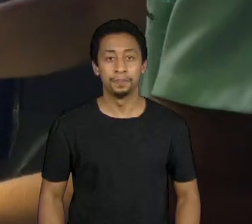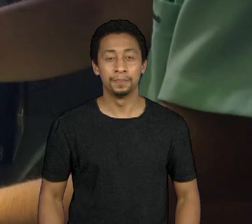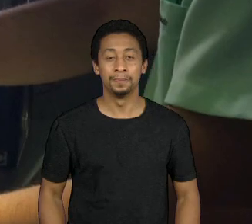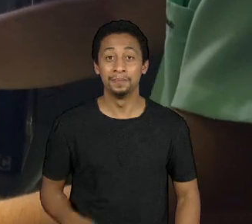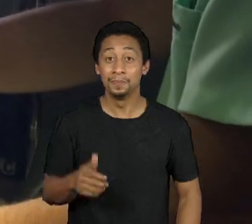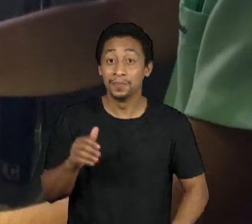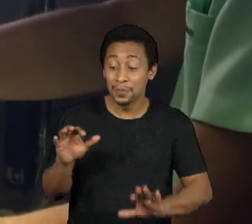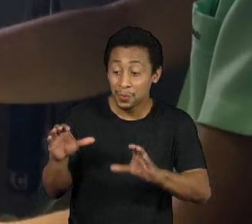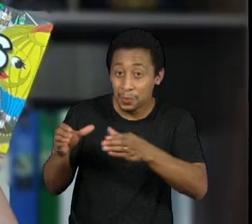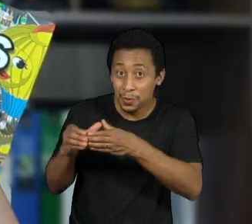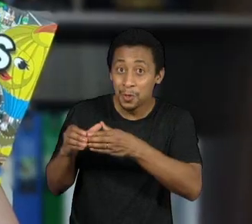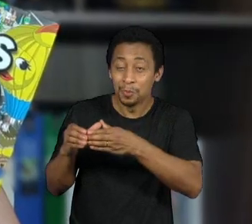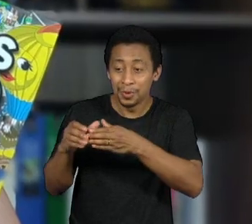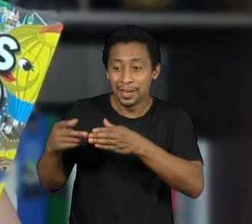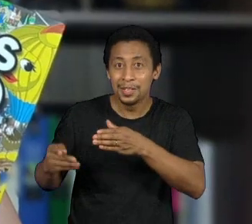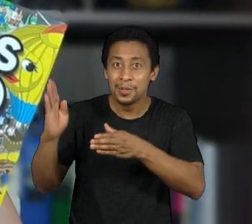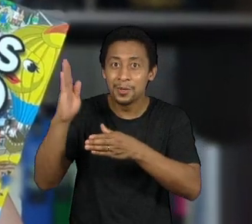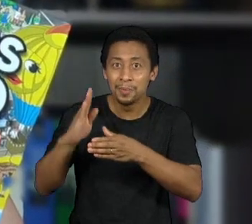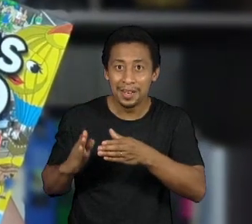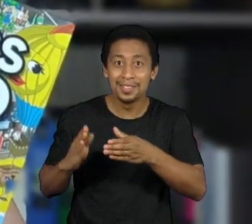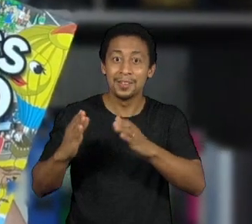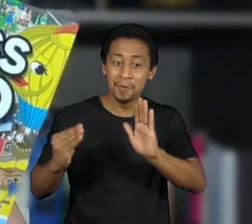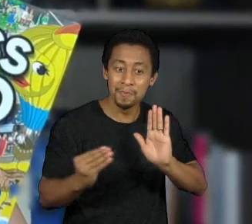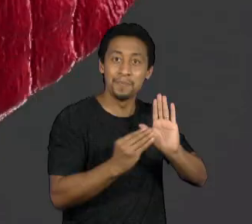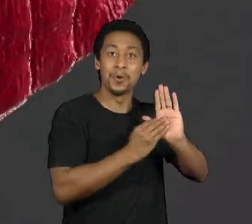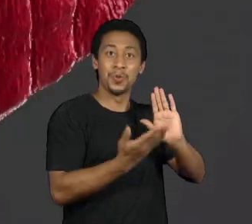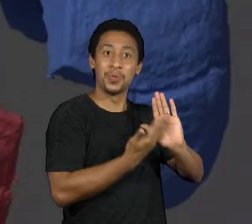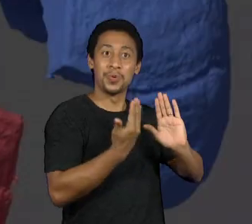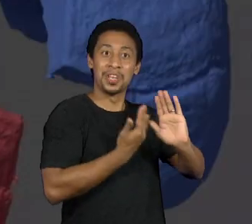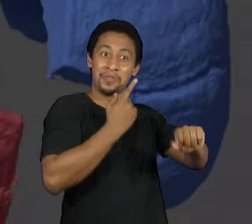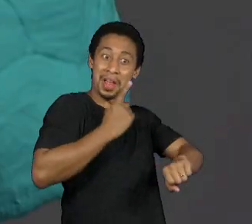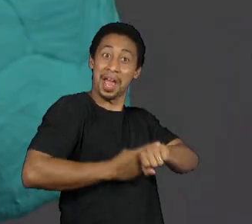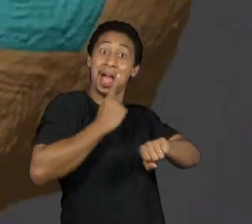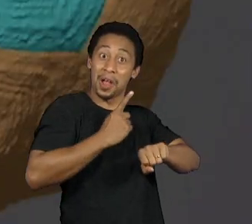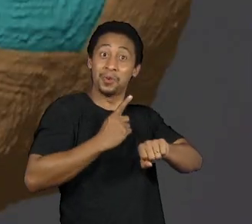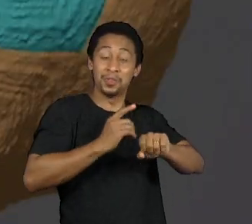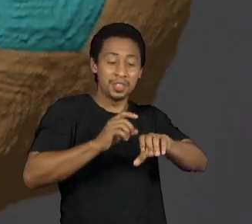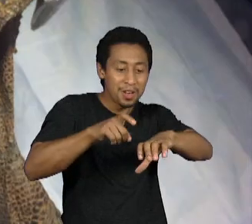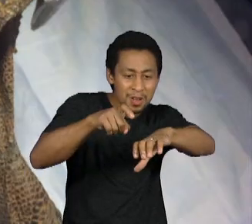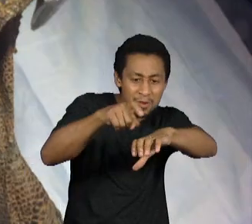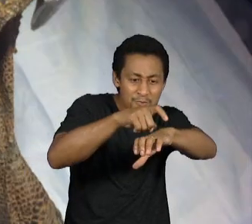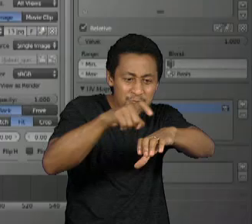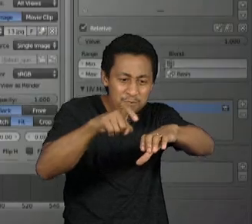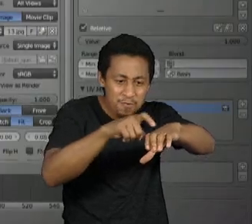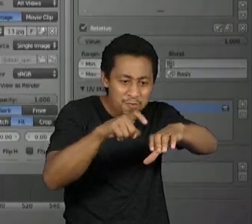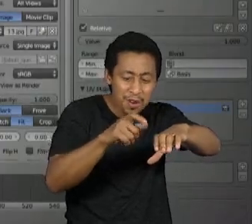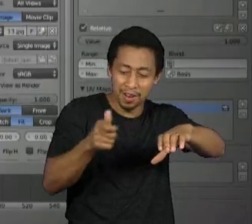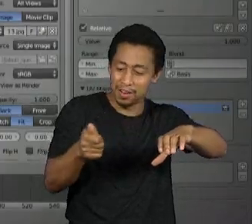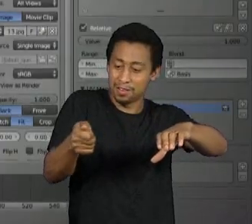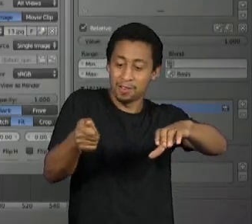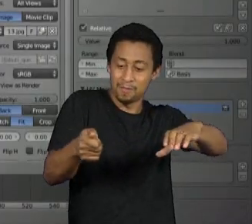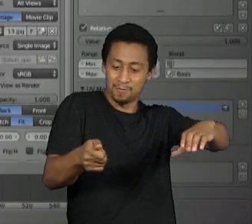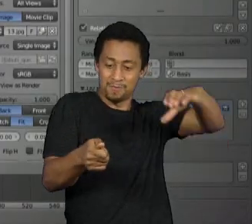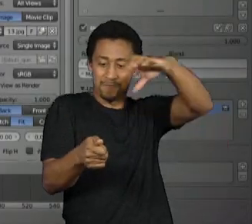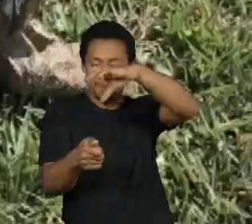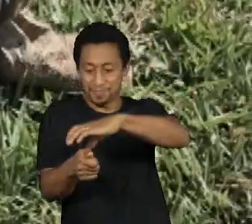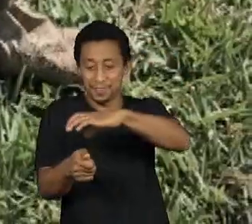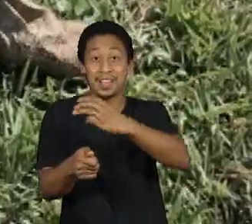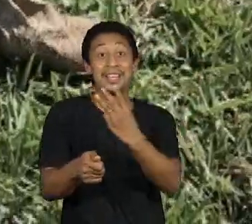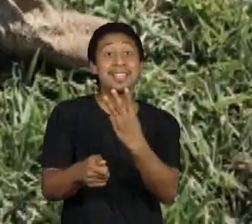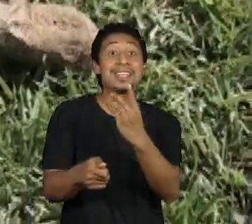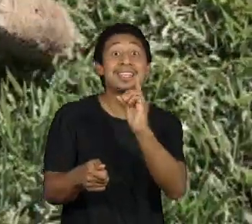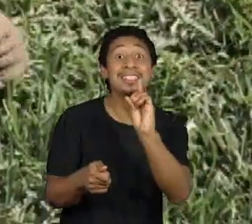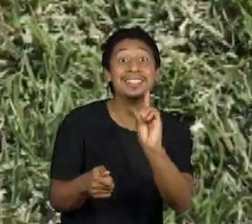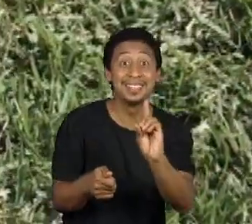Uma equipe de brasileiros entra para o livro dos recordes ao reconstruir e implantar um casco 3D em uma fêmea